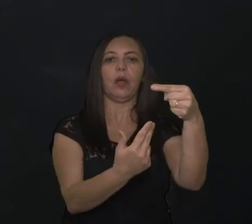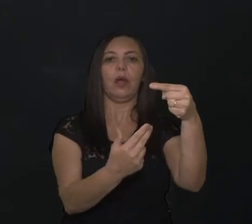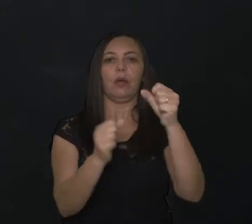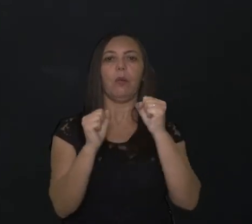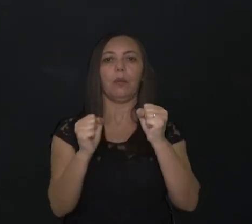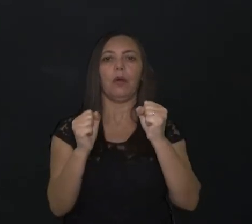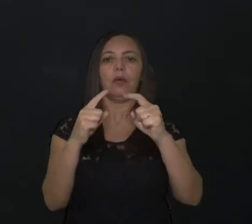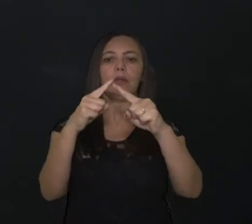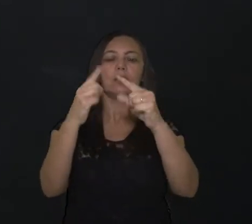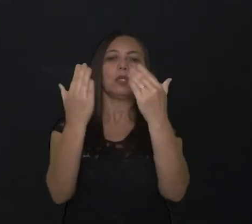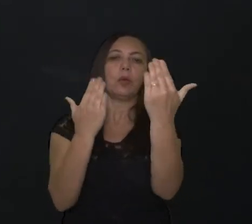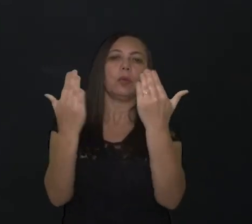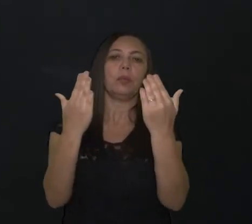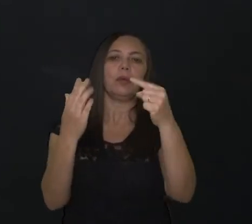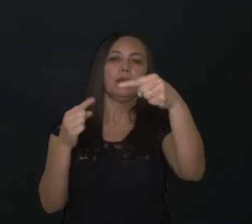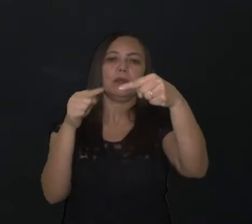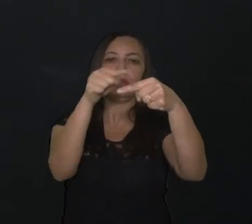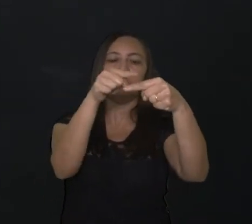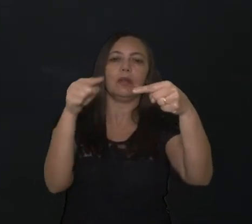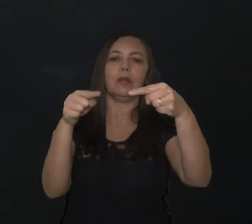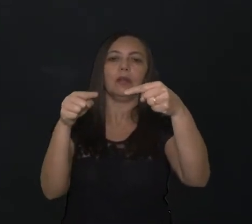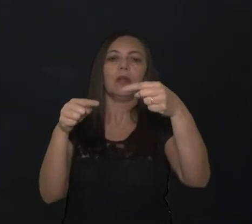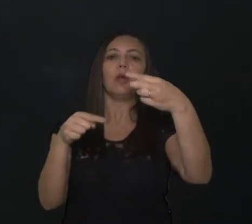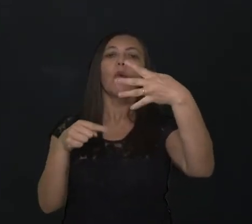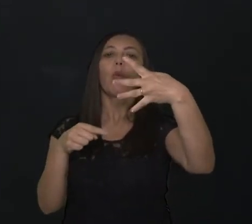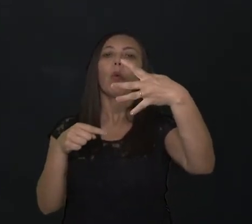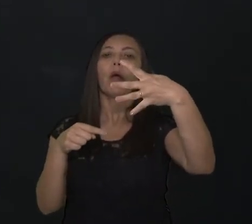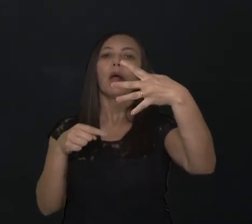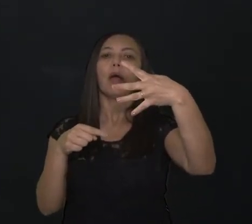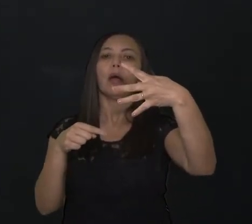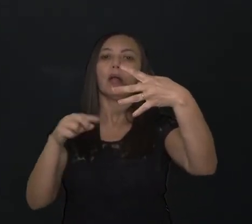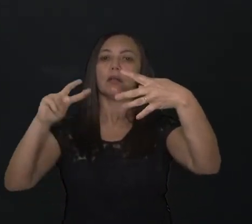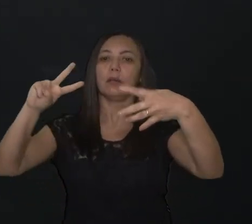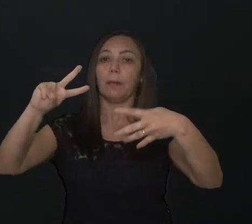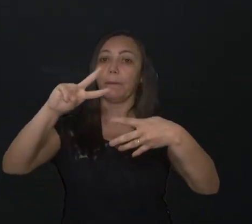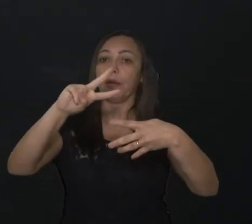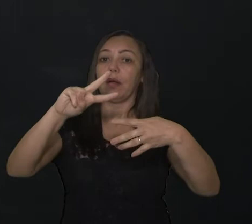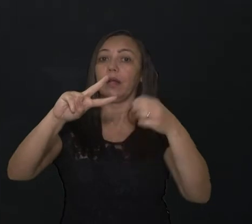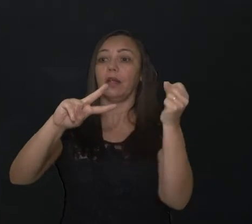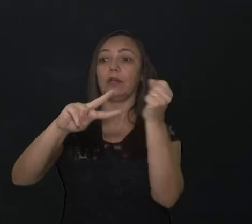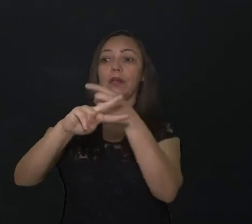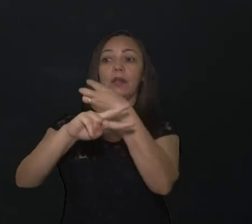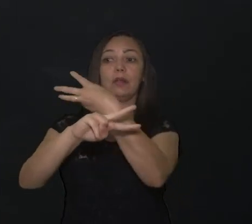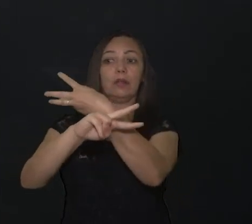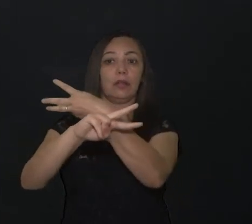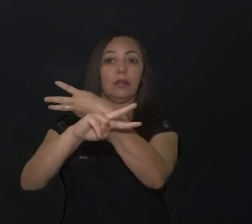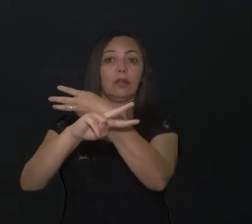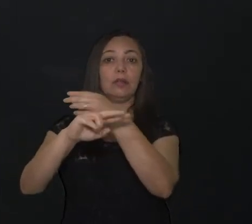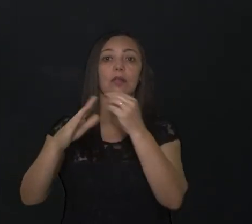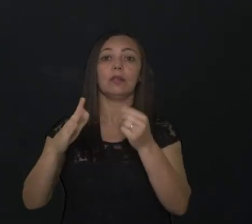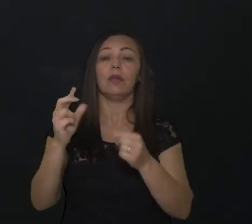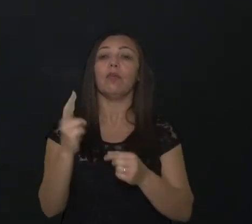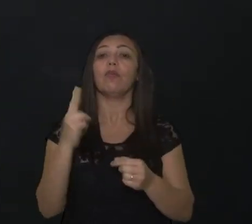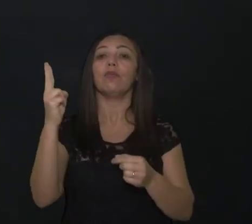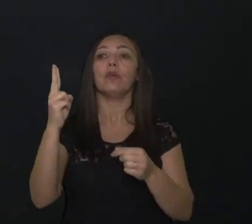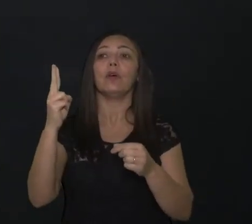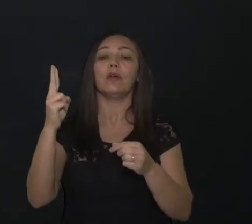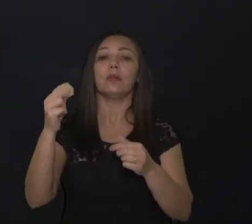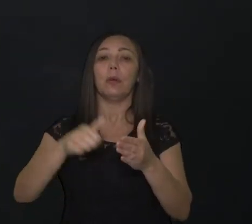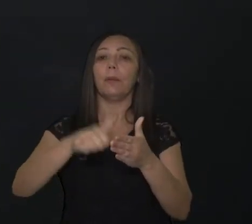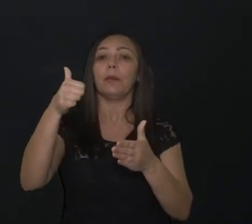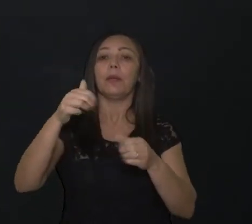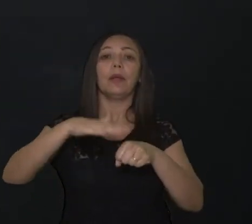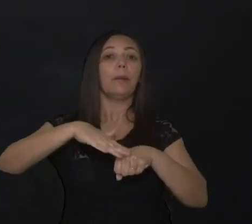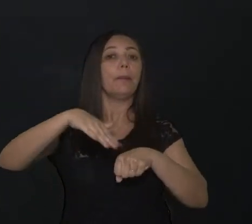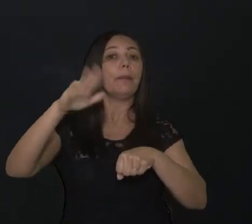comparando aqui os numeradores, reparem, 4 é maior do que 3. Opa, Como o primeiro valor é maior do que o